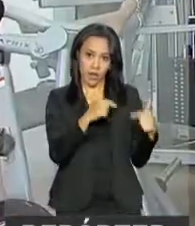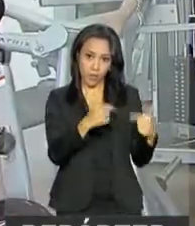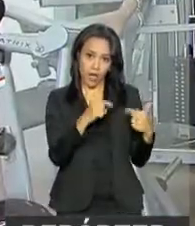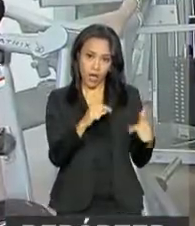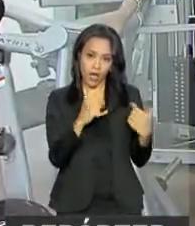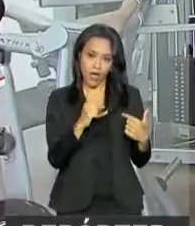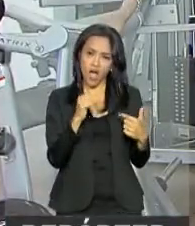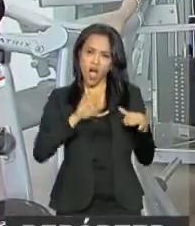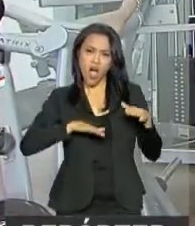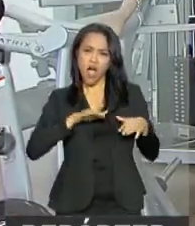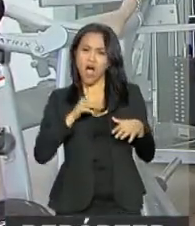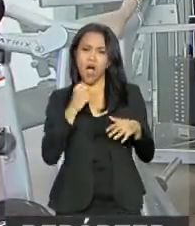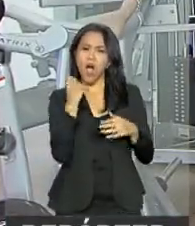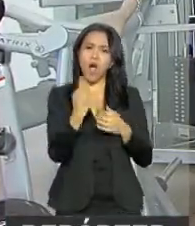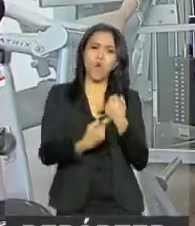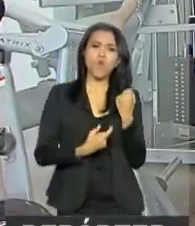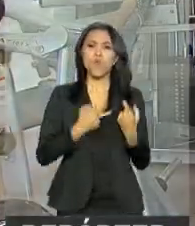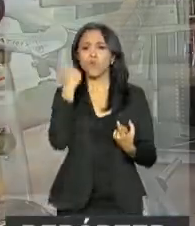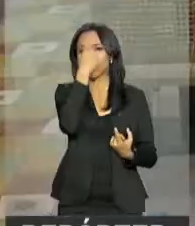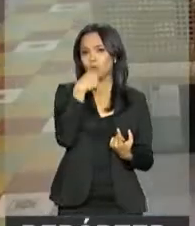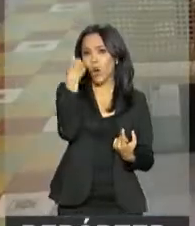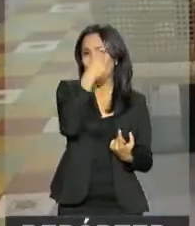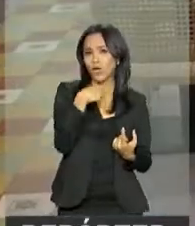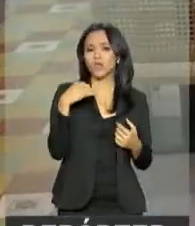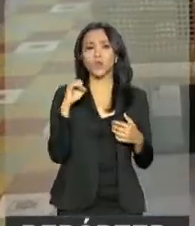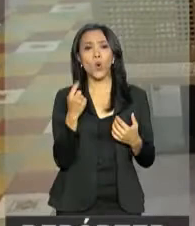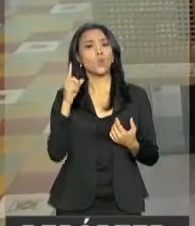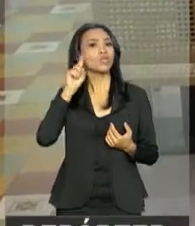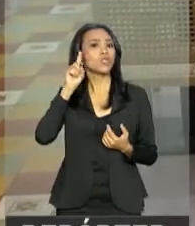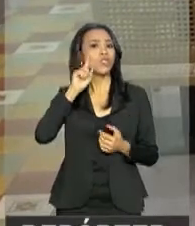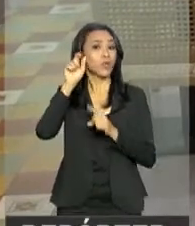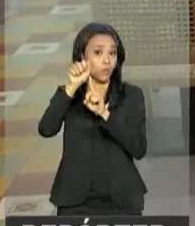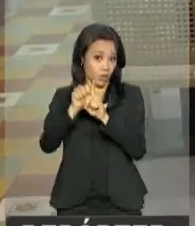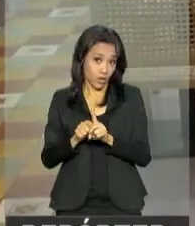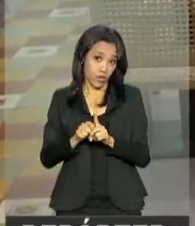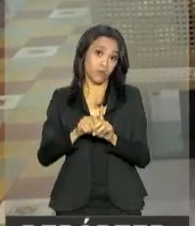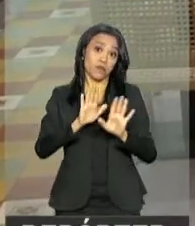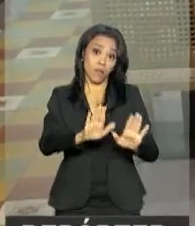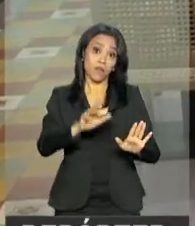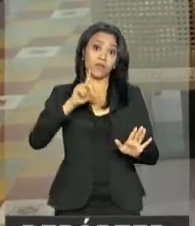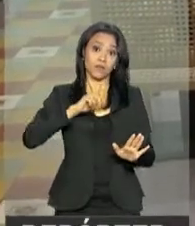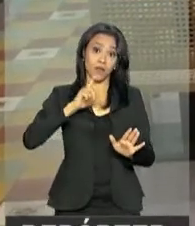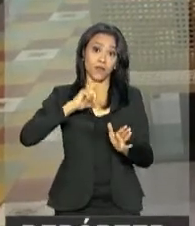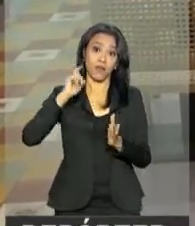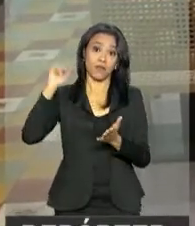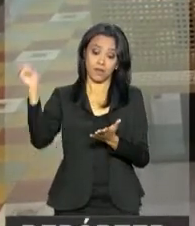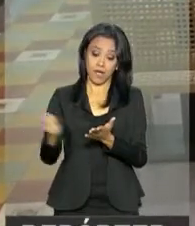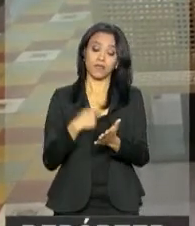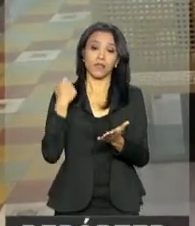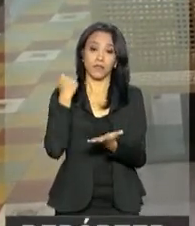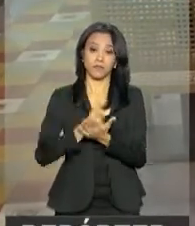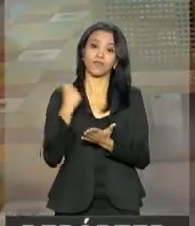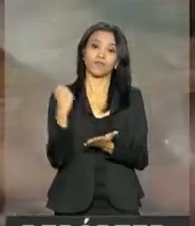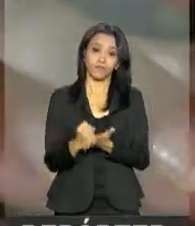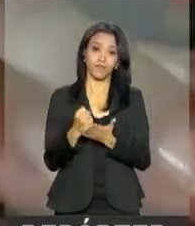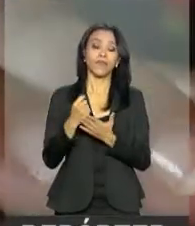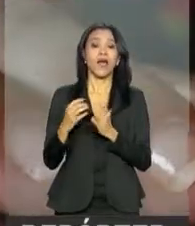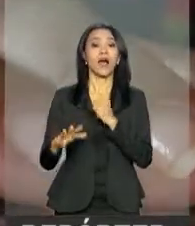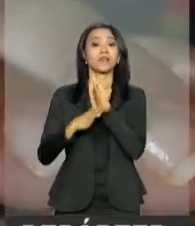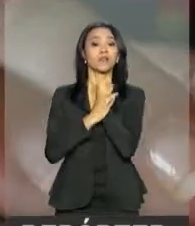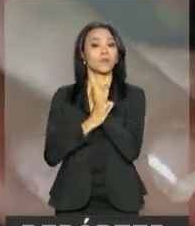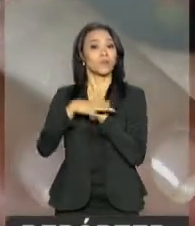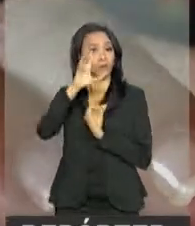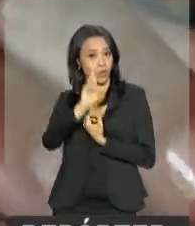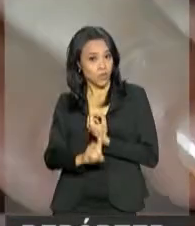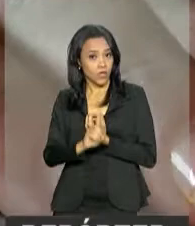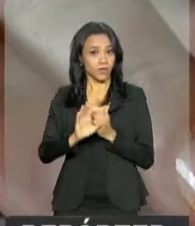apenas algumas horas ou dias por mês, mas mesmo assim tem a carteira assinada, garantindo os direitos básicos.